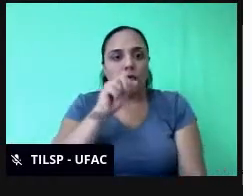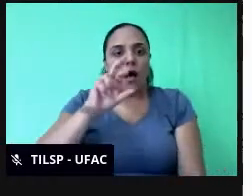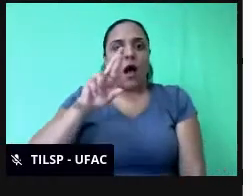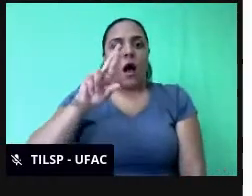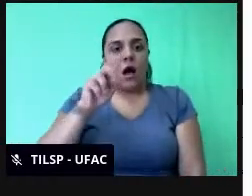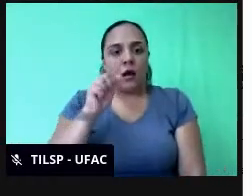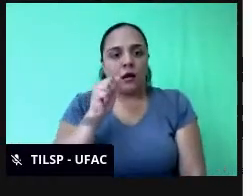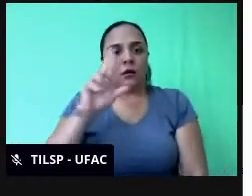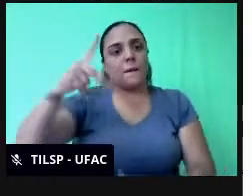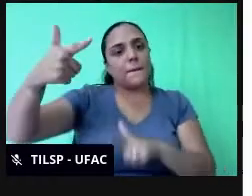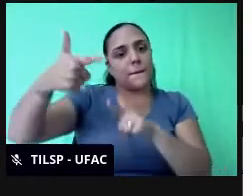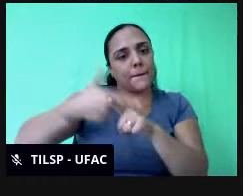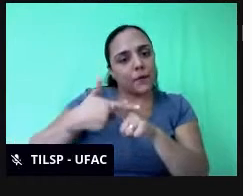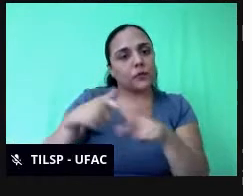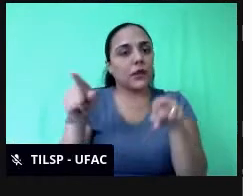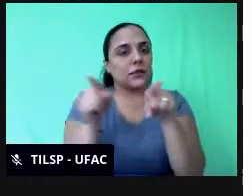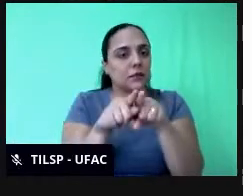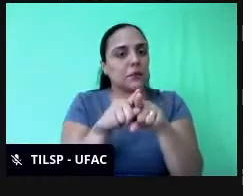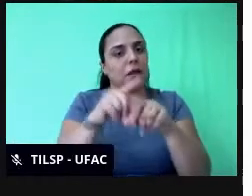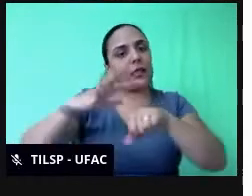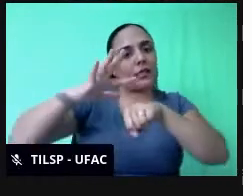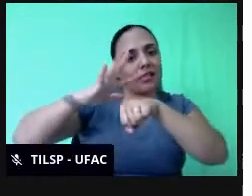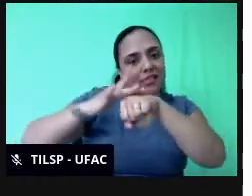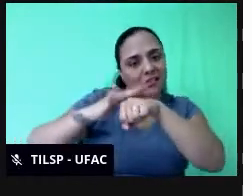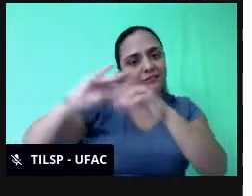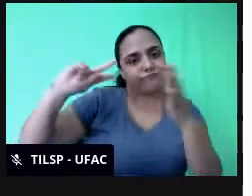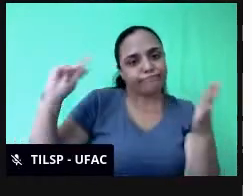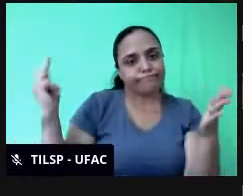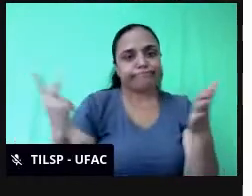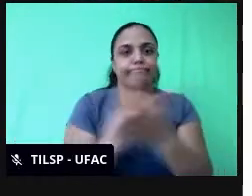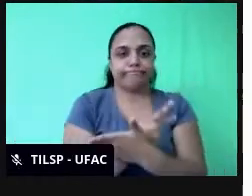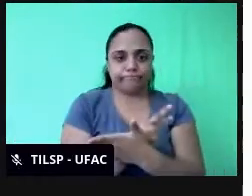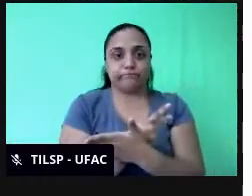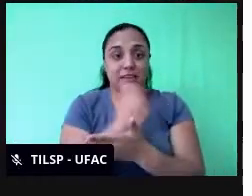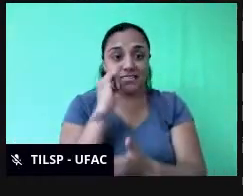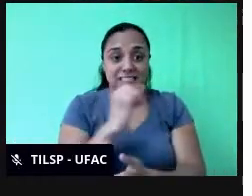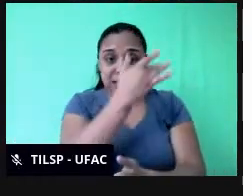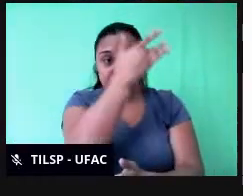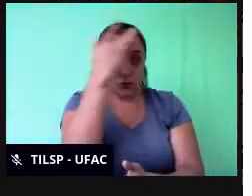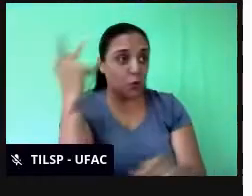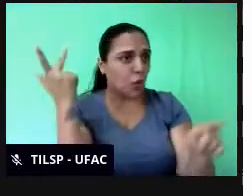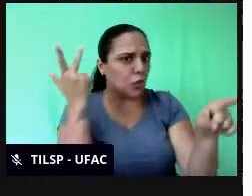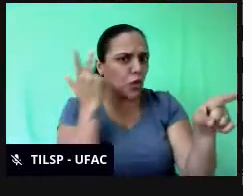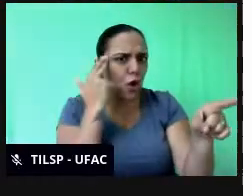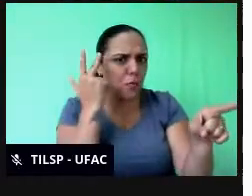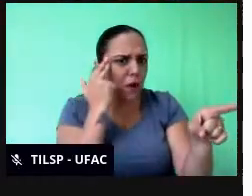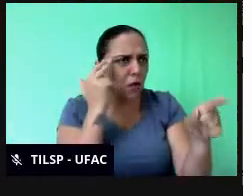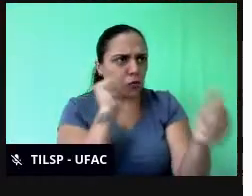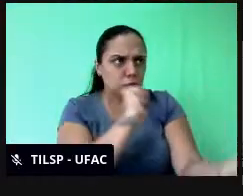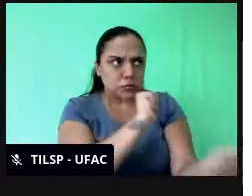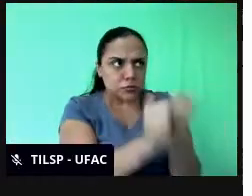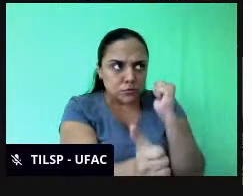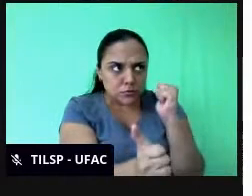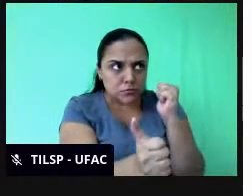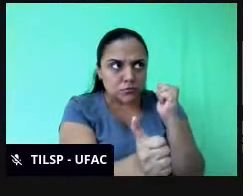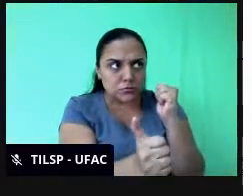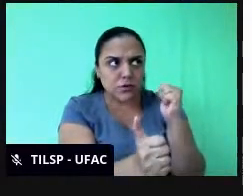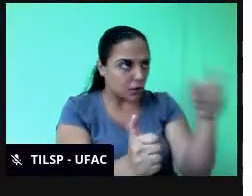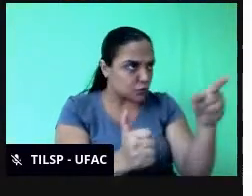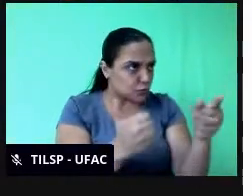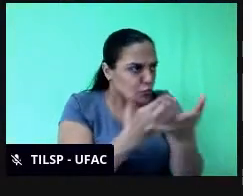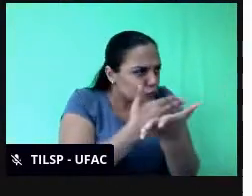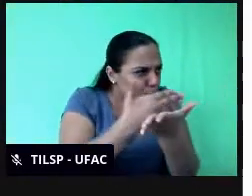está associado com a imunidade do atleta. Então, para indivíduos normais, esportistas, sedentários, a recomendação é